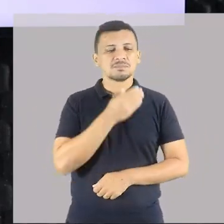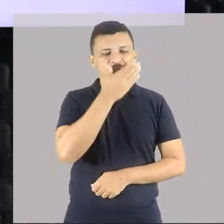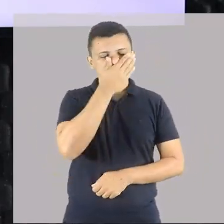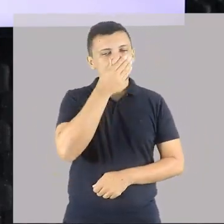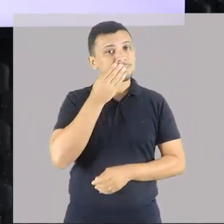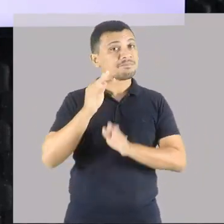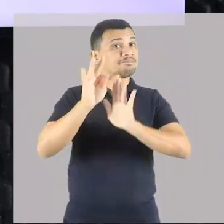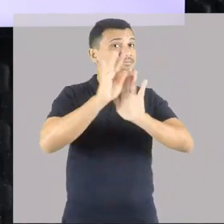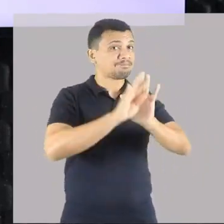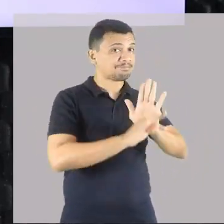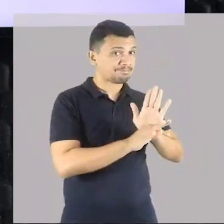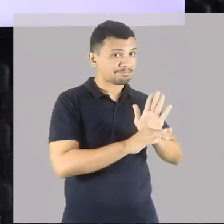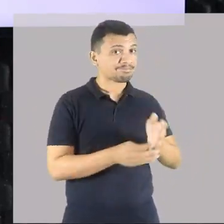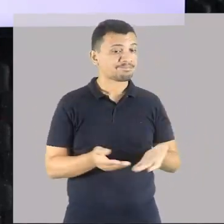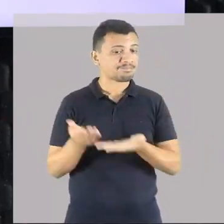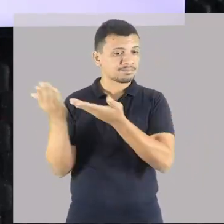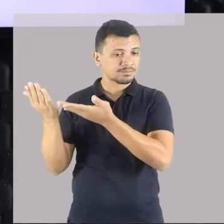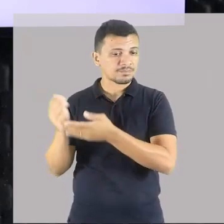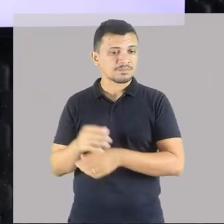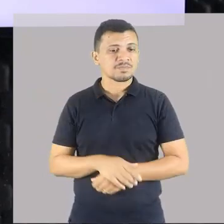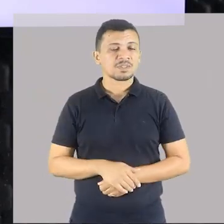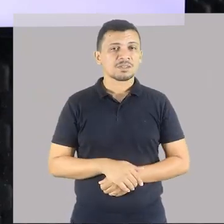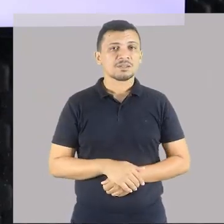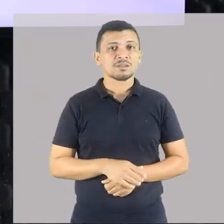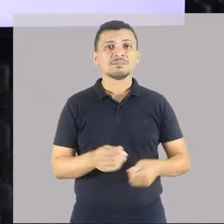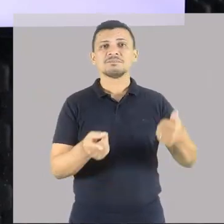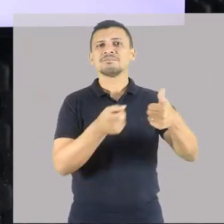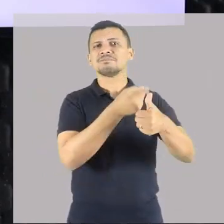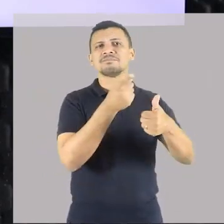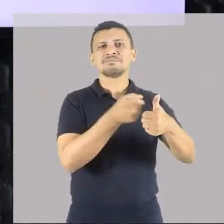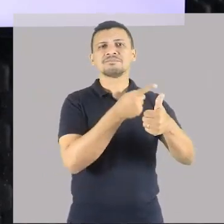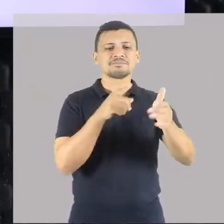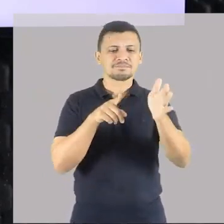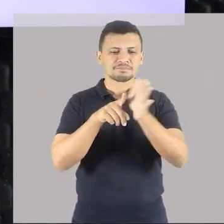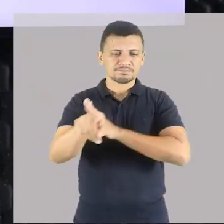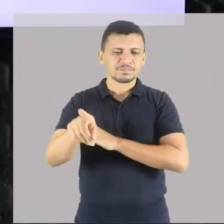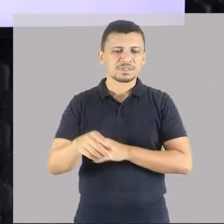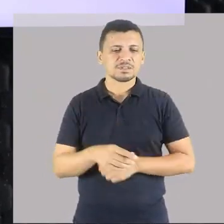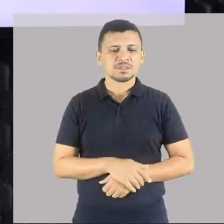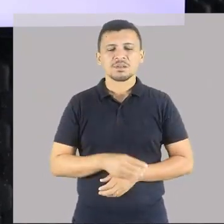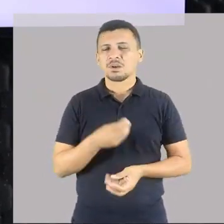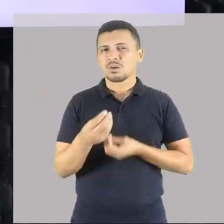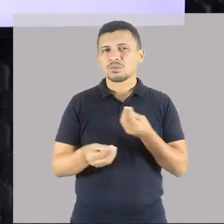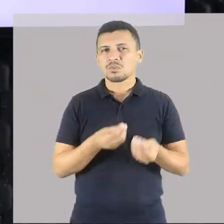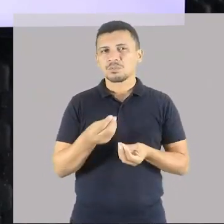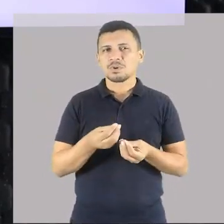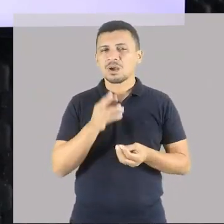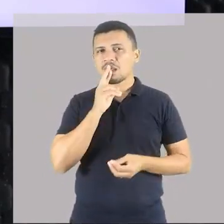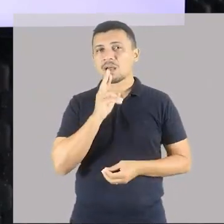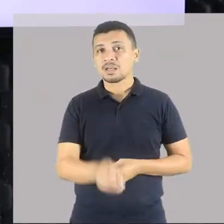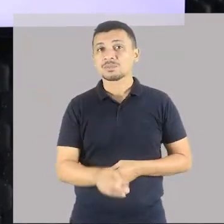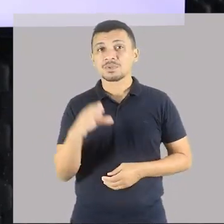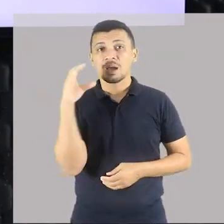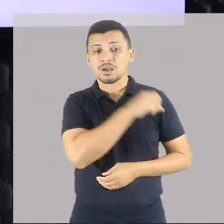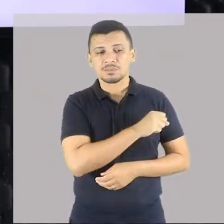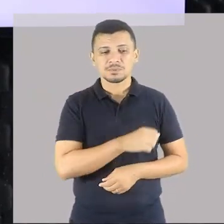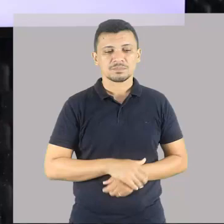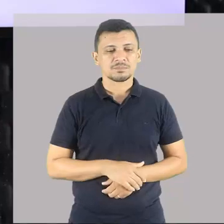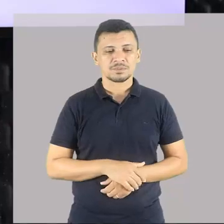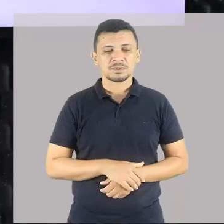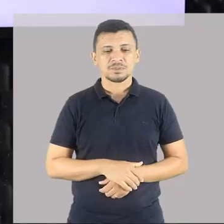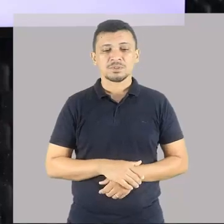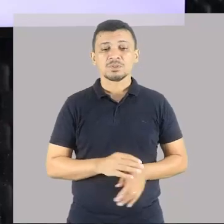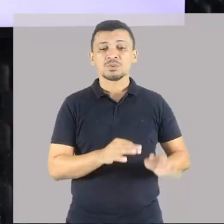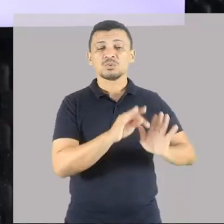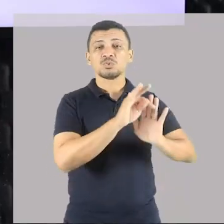Temos um texto razoavelmente curto, certo? Mas vamos ver como a gente pode fazer sem perder muito tempo com a leitura do texto. Ele diz assim,